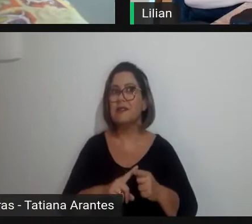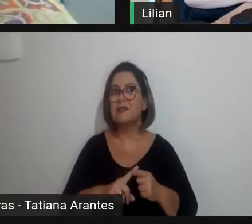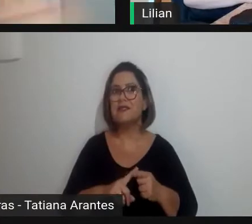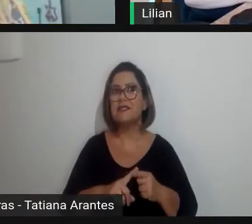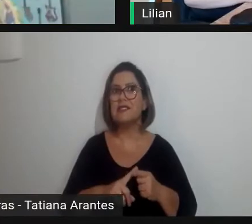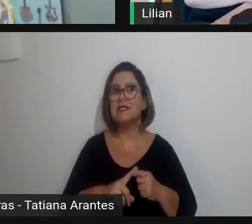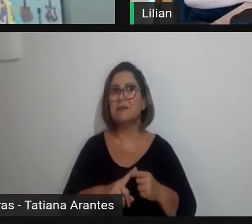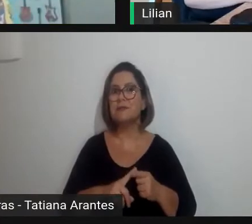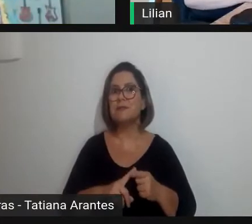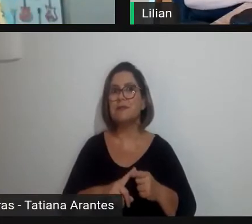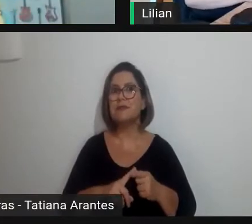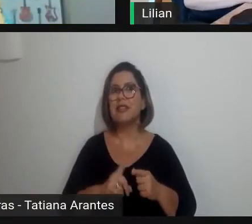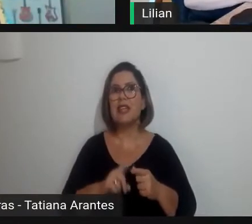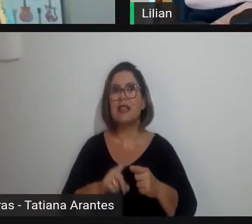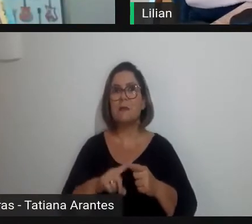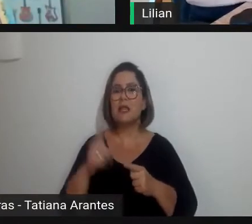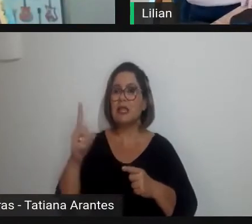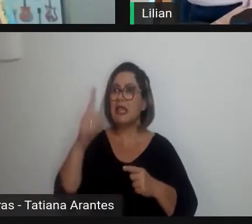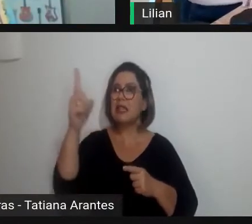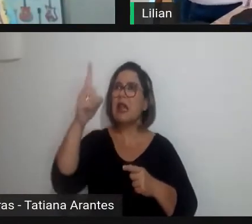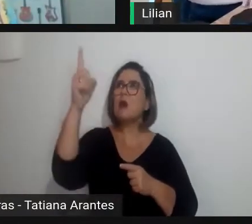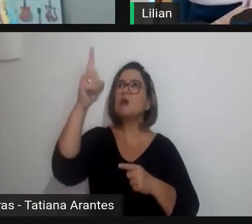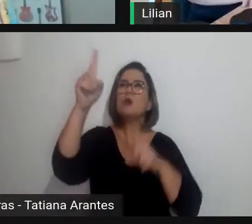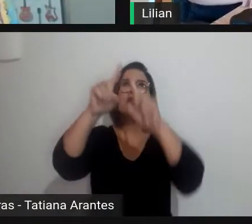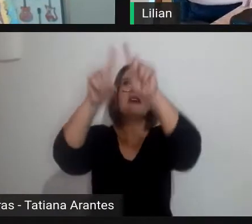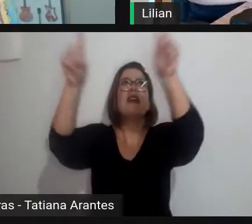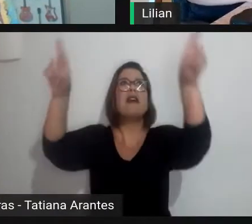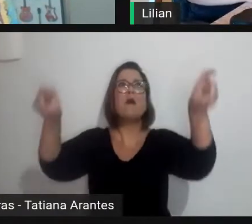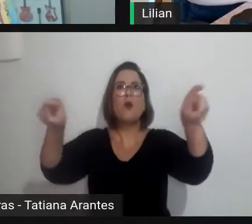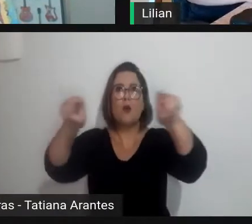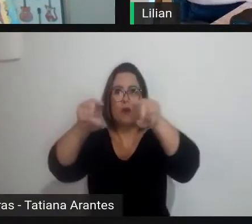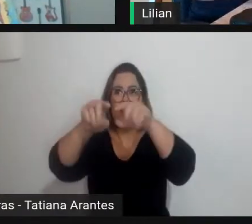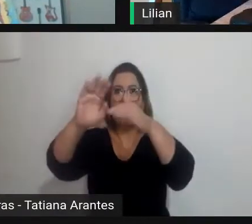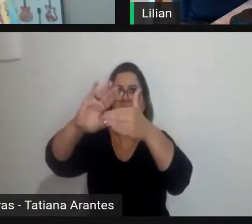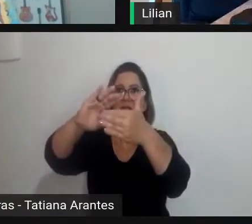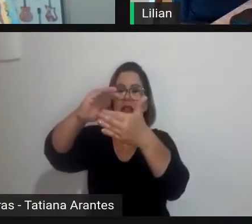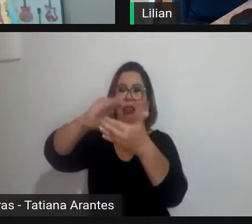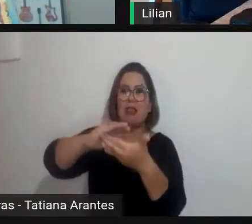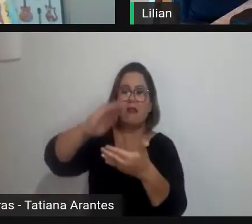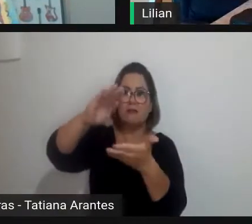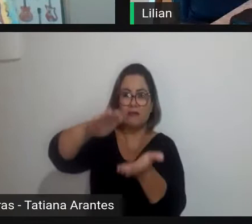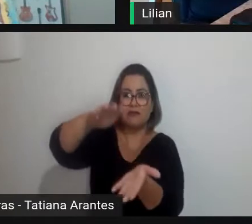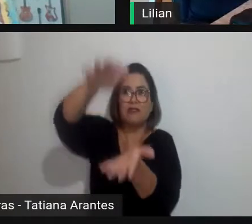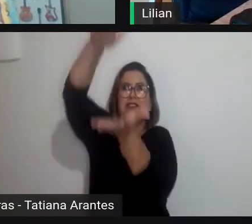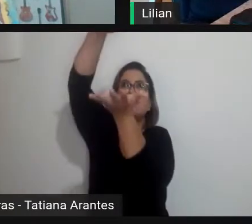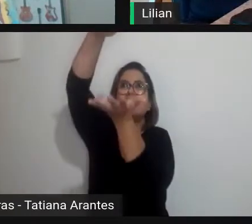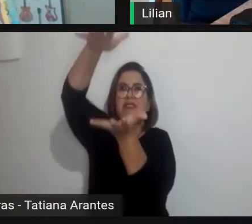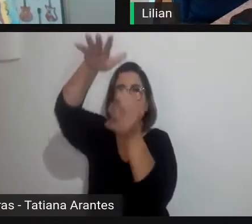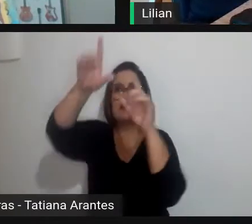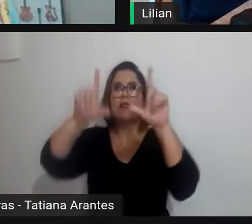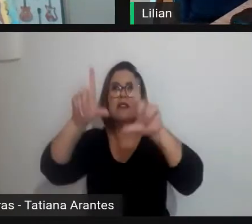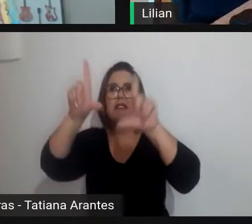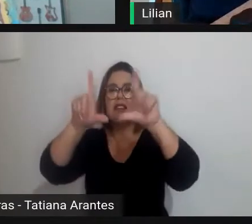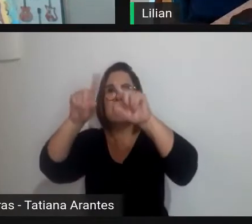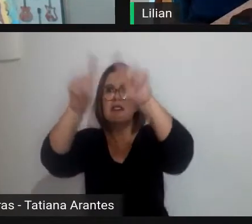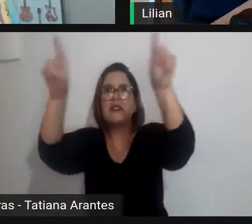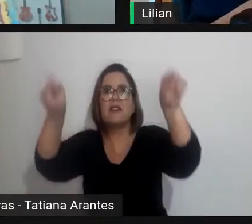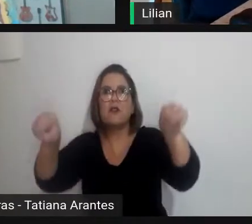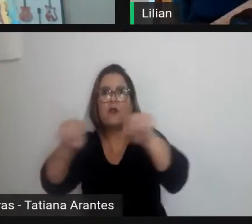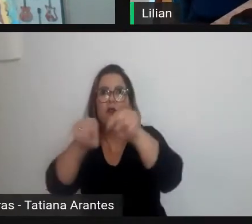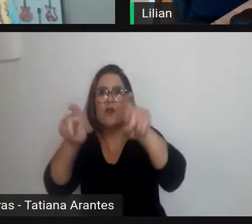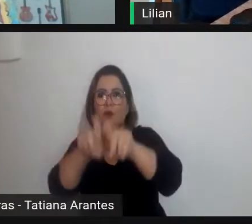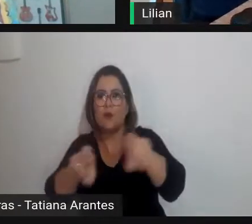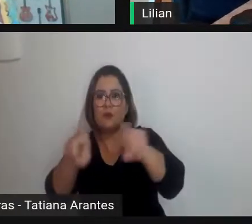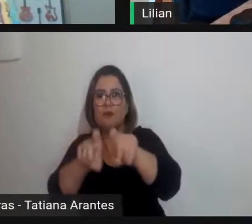condicionar a altura do monitor por conta do teclado. Então, ou em situações de trabalho, ou eu uso